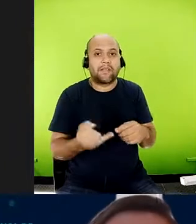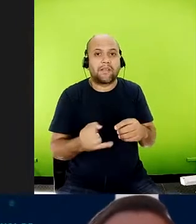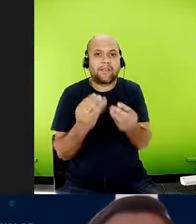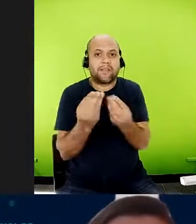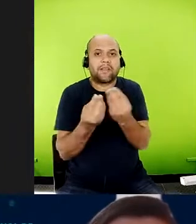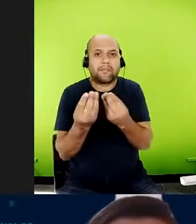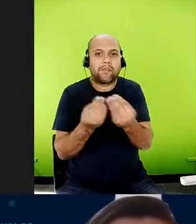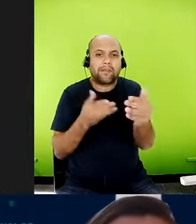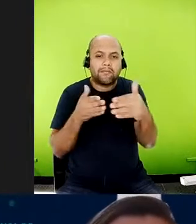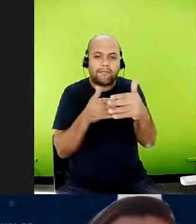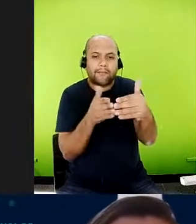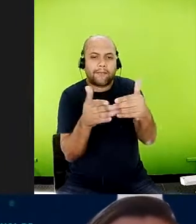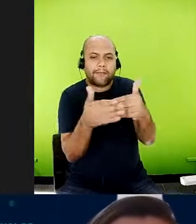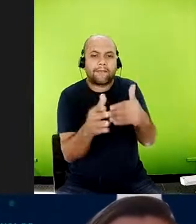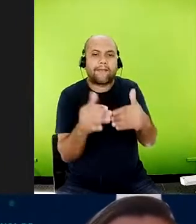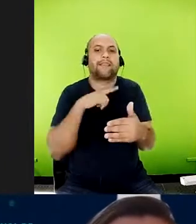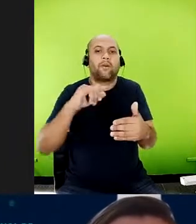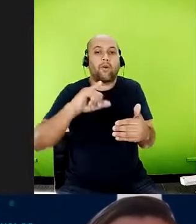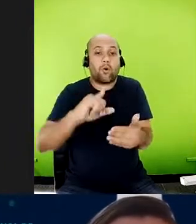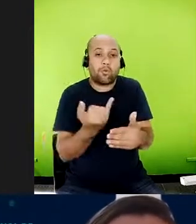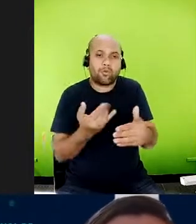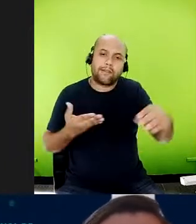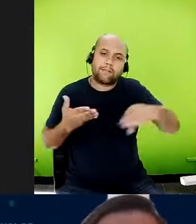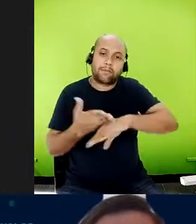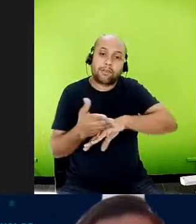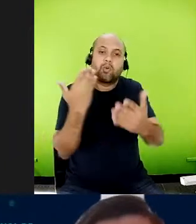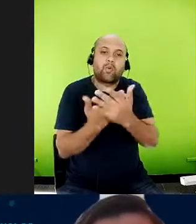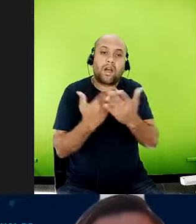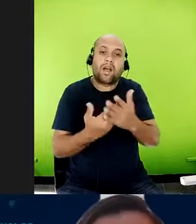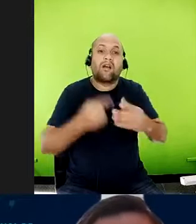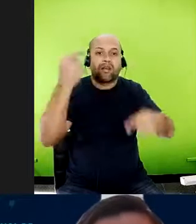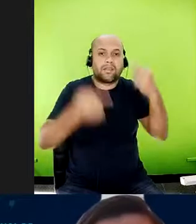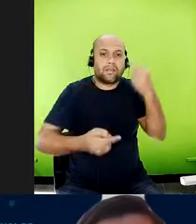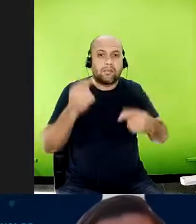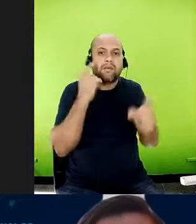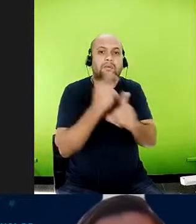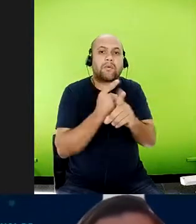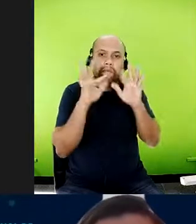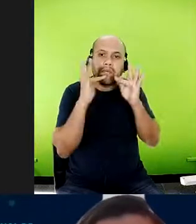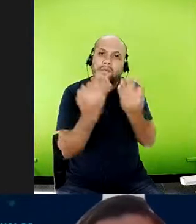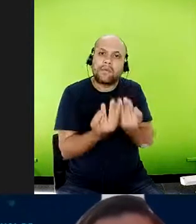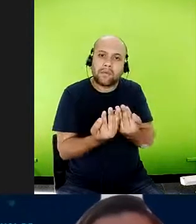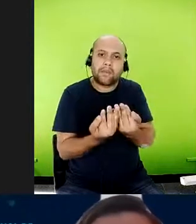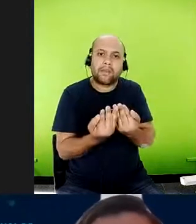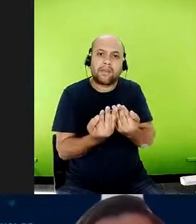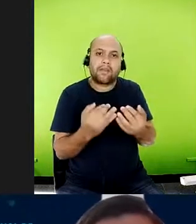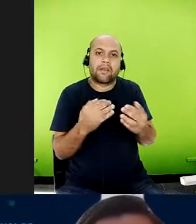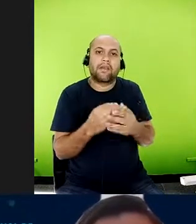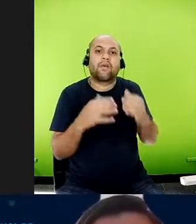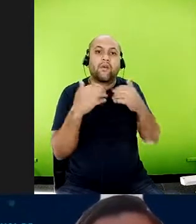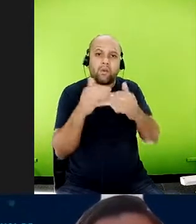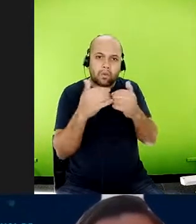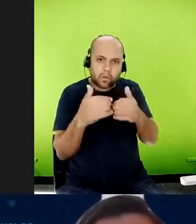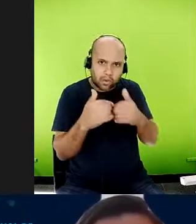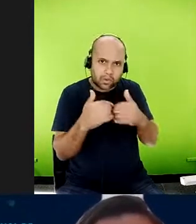abrir uma oportunidade em uma aula no encontro de família no ponto de ônibus uma baladinha